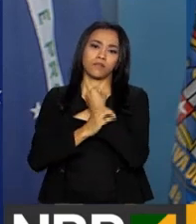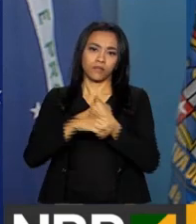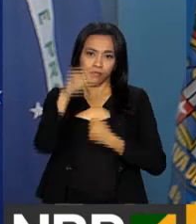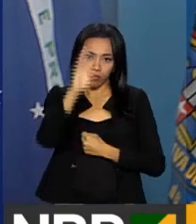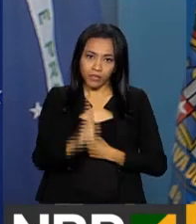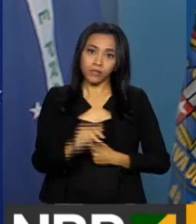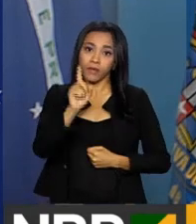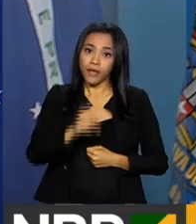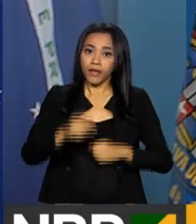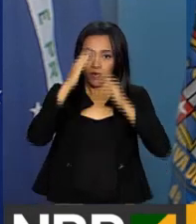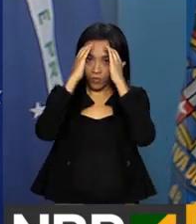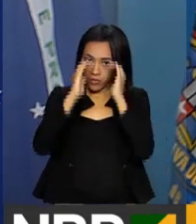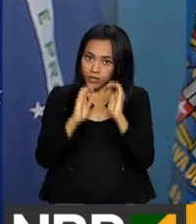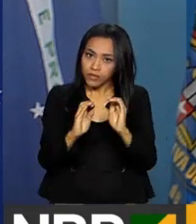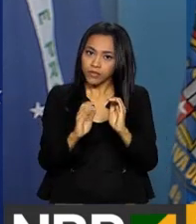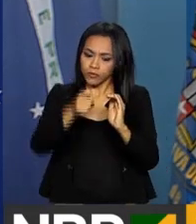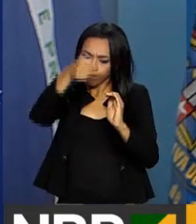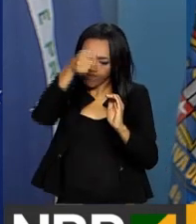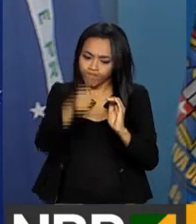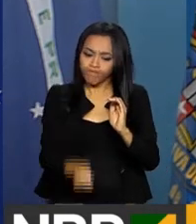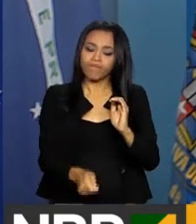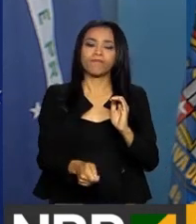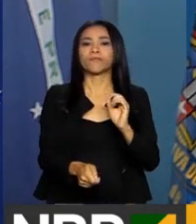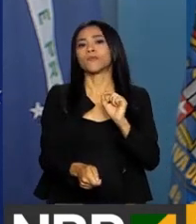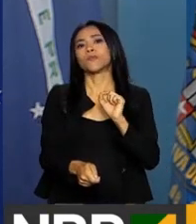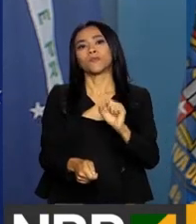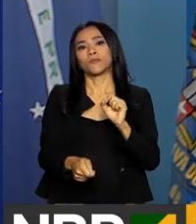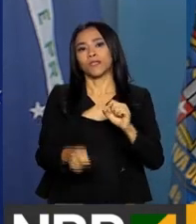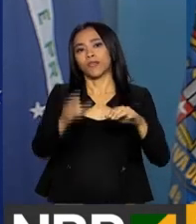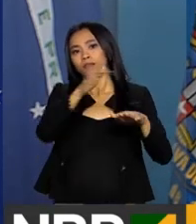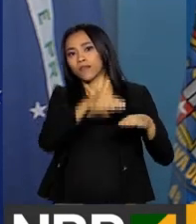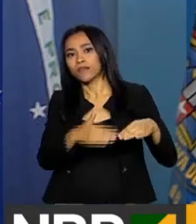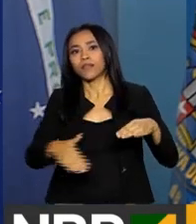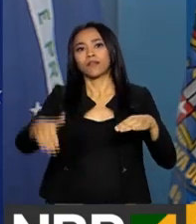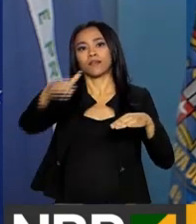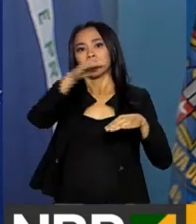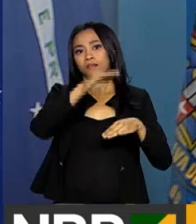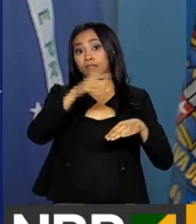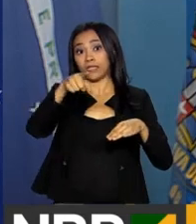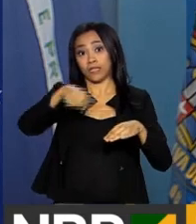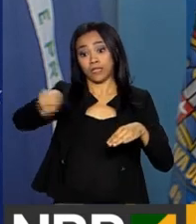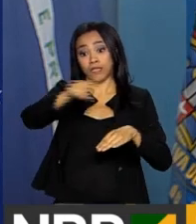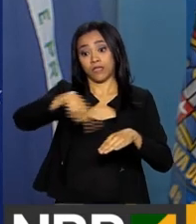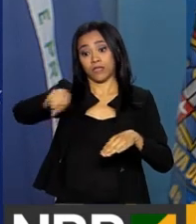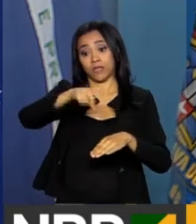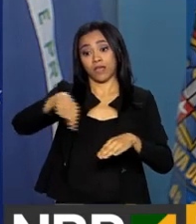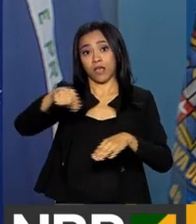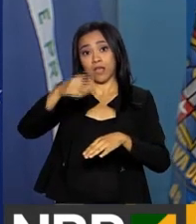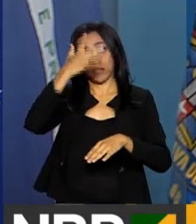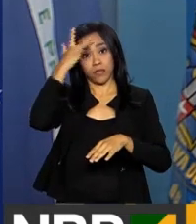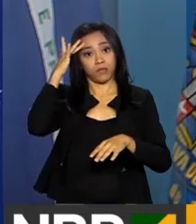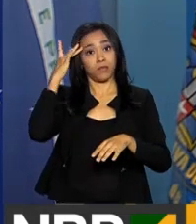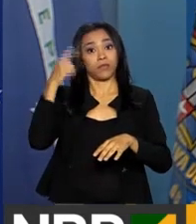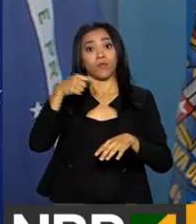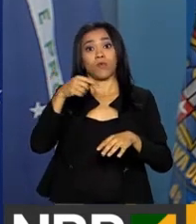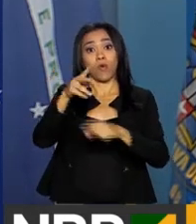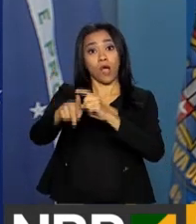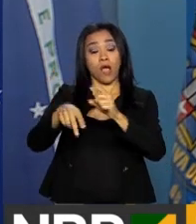rigoroso aquilo que a soberania popular produziu